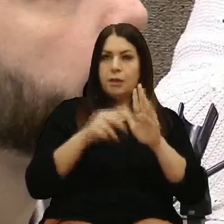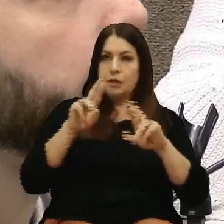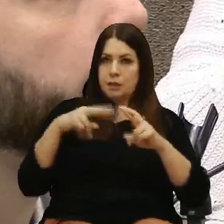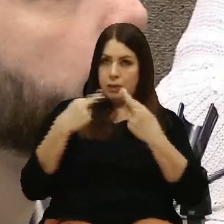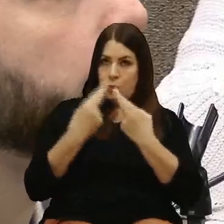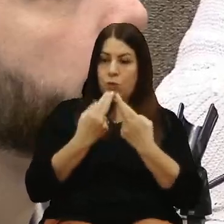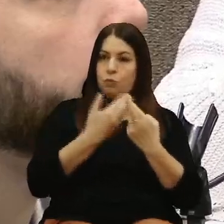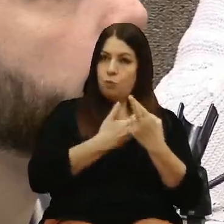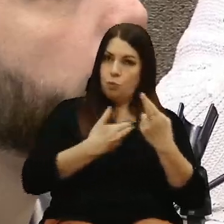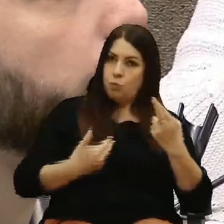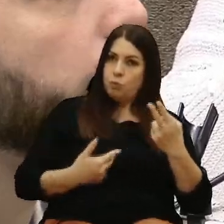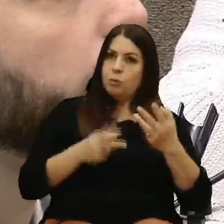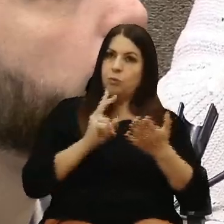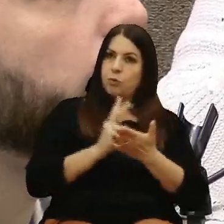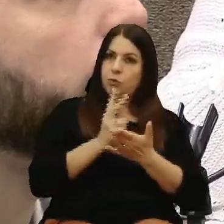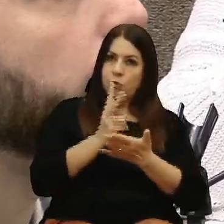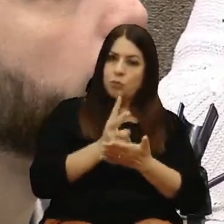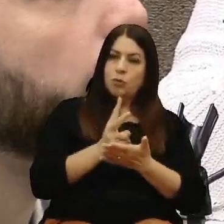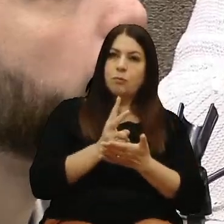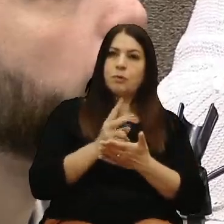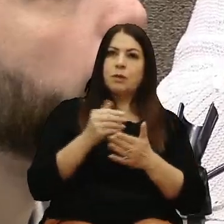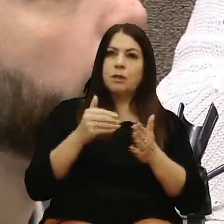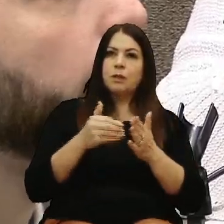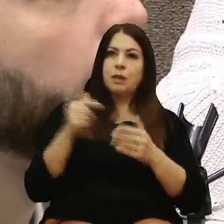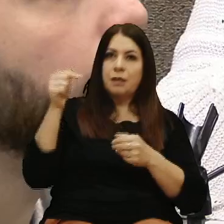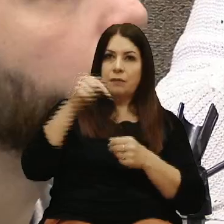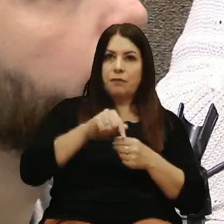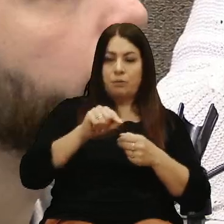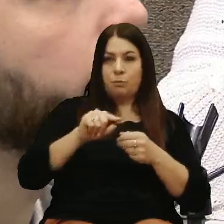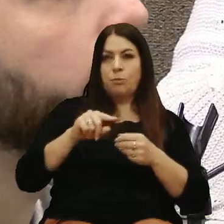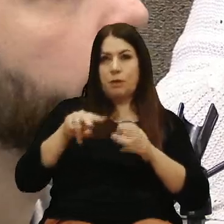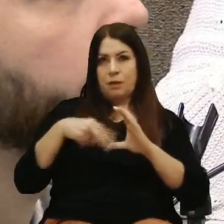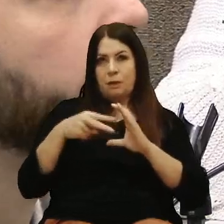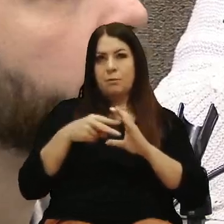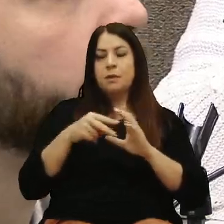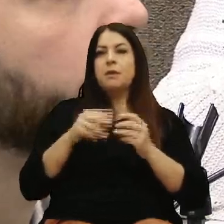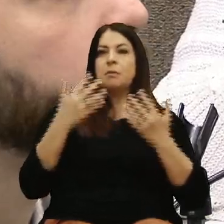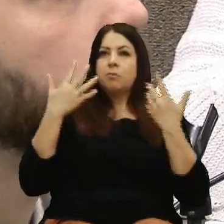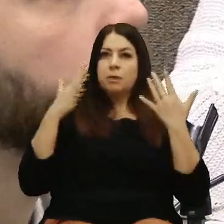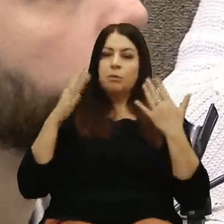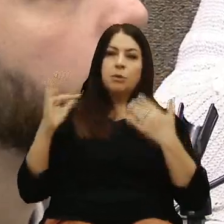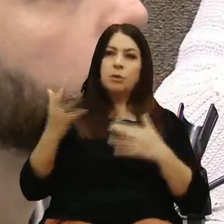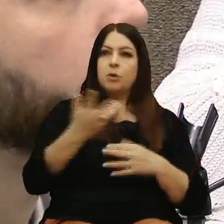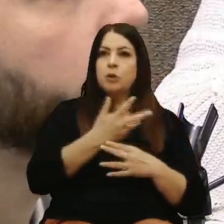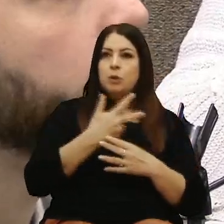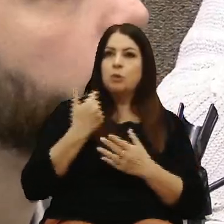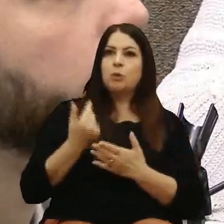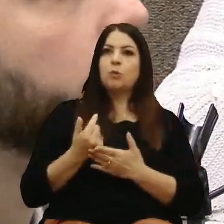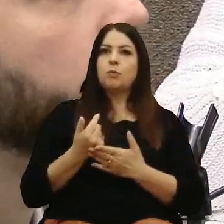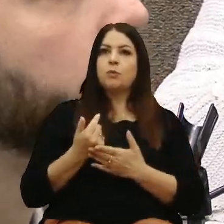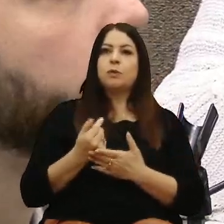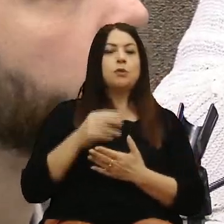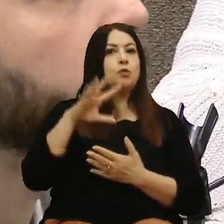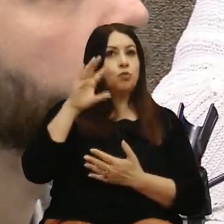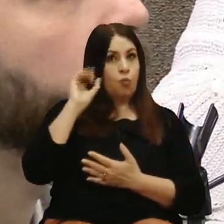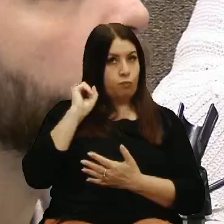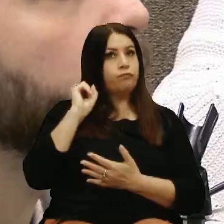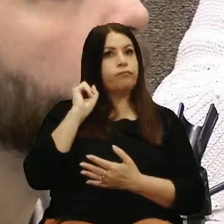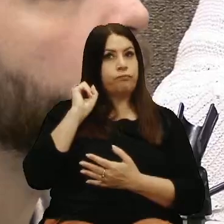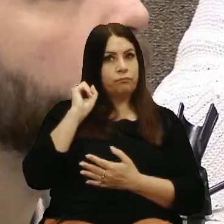audiência e agora continuaremos, né, até ela vir para o plenário. E parabenizar, então, toda essa questão de ouvir,